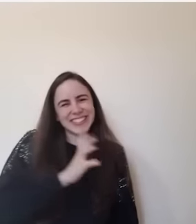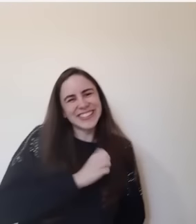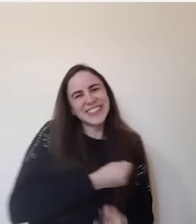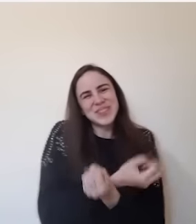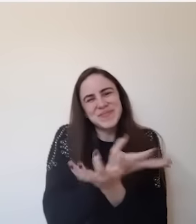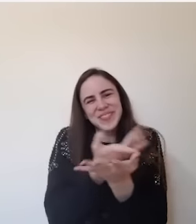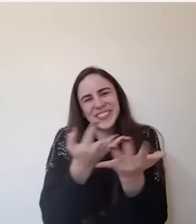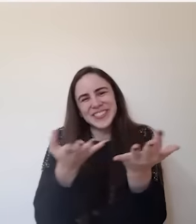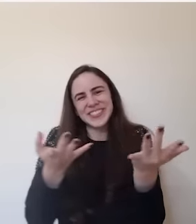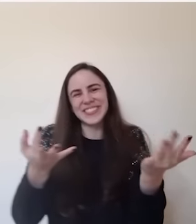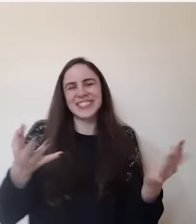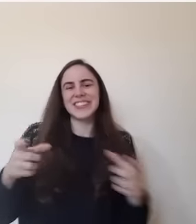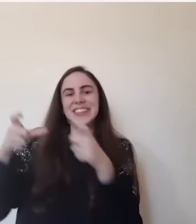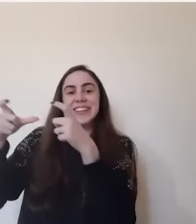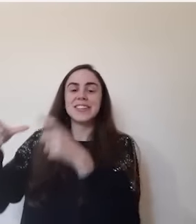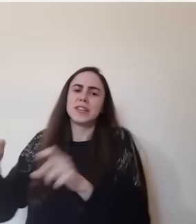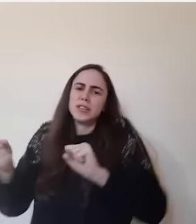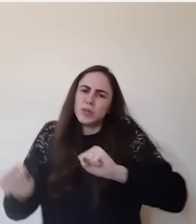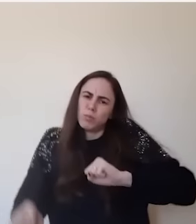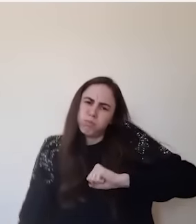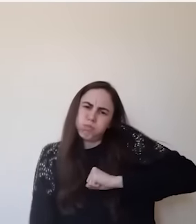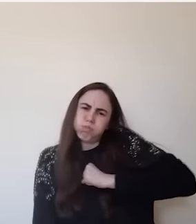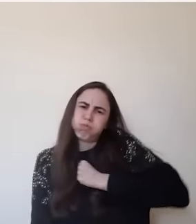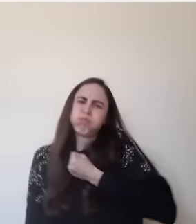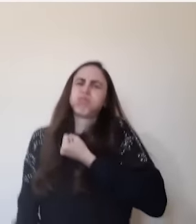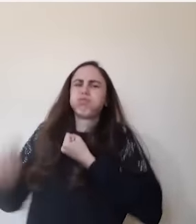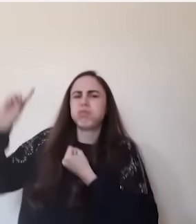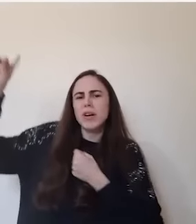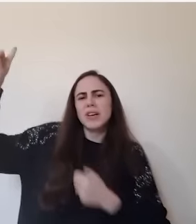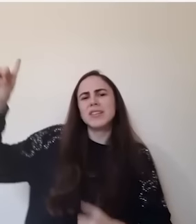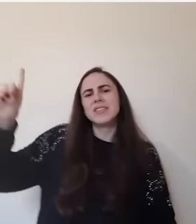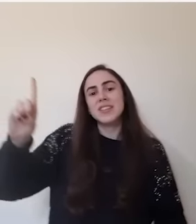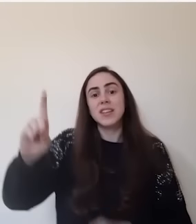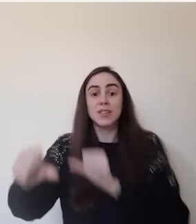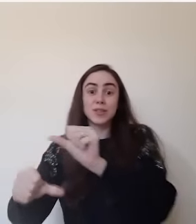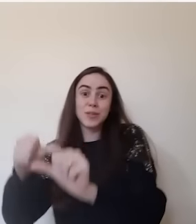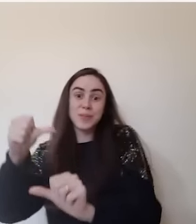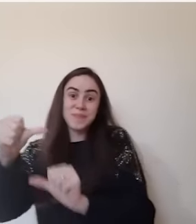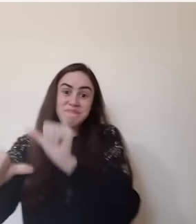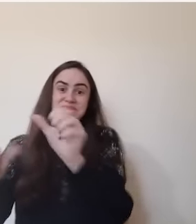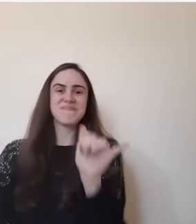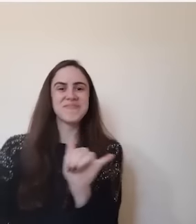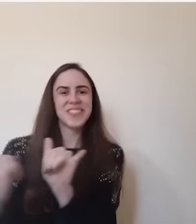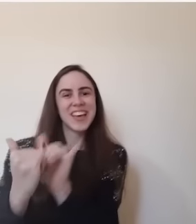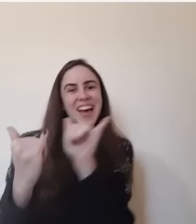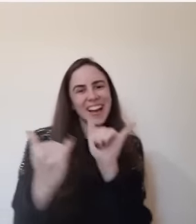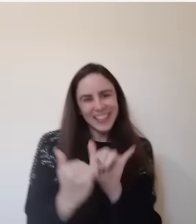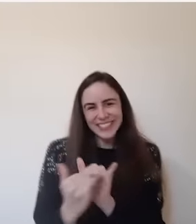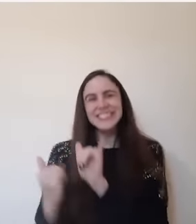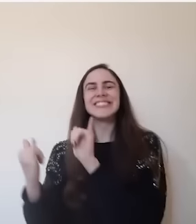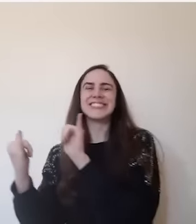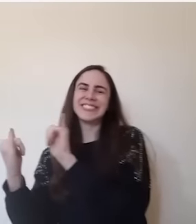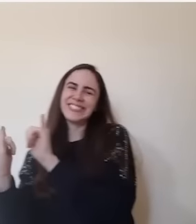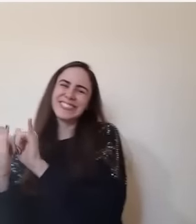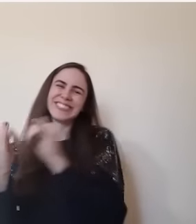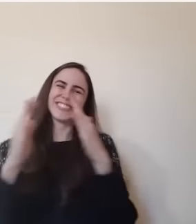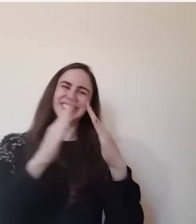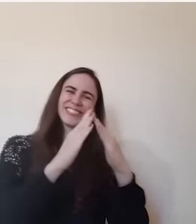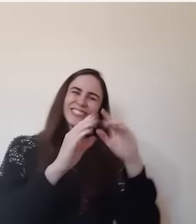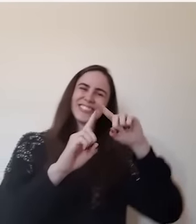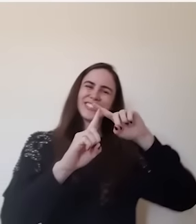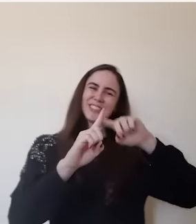onde A onde o perdão para que meu coro cresça